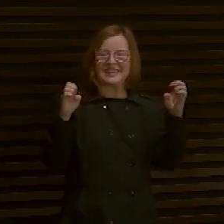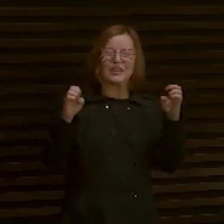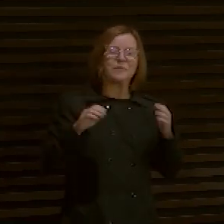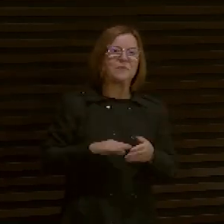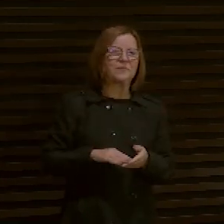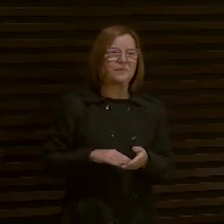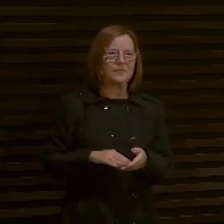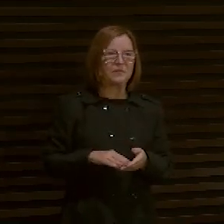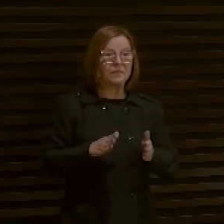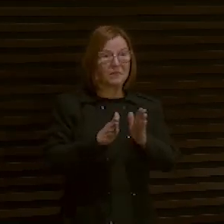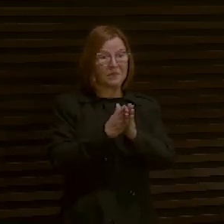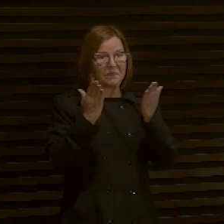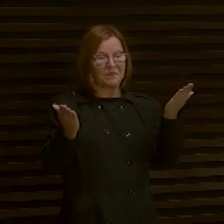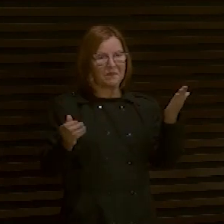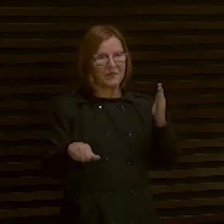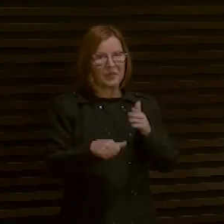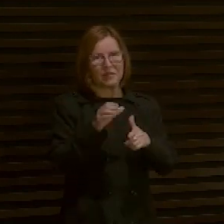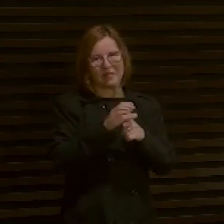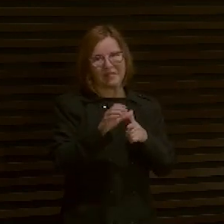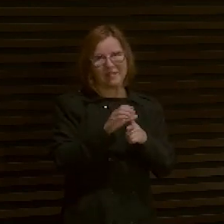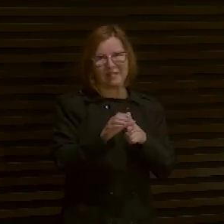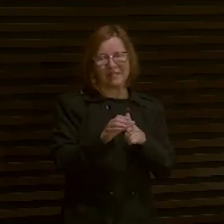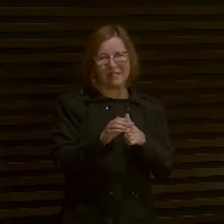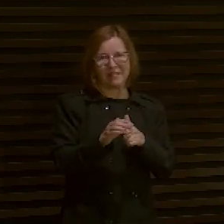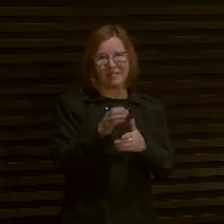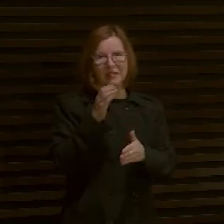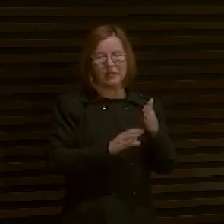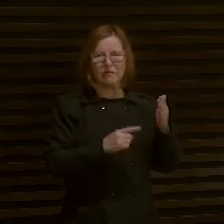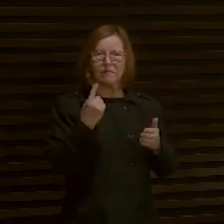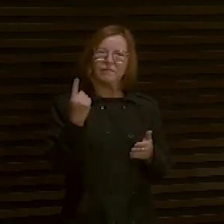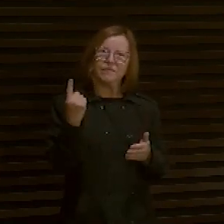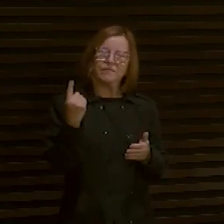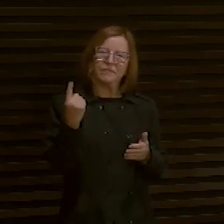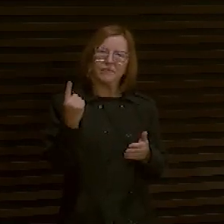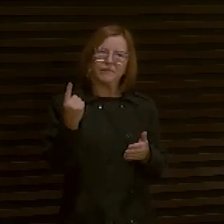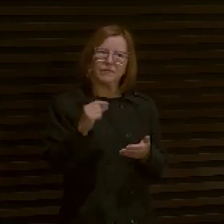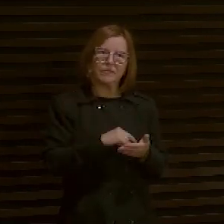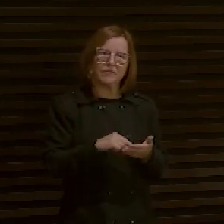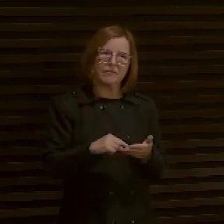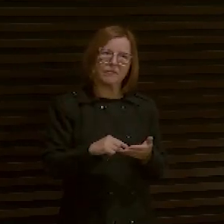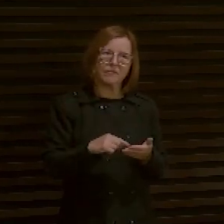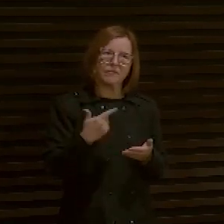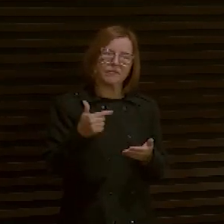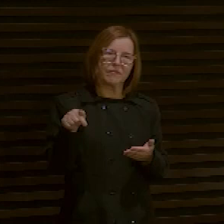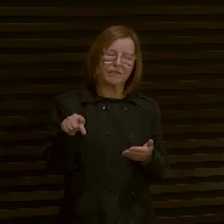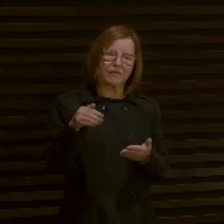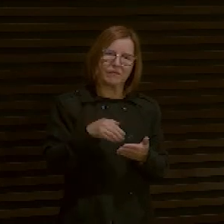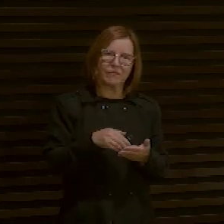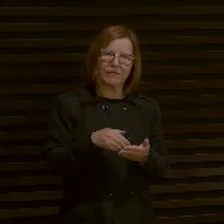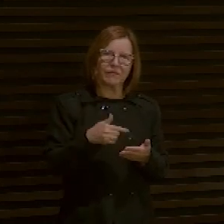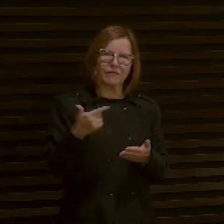abrissem comigo, primeira carta aos Coríntios, capítulo 1, dos versículos 27 ao